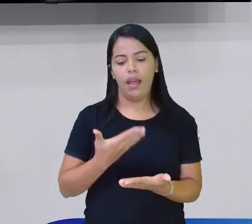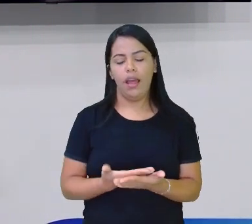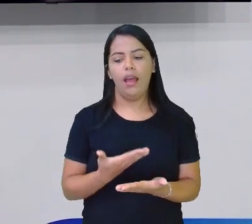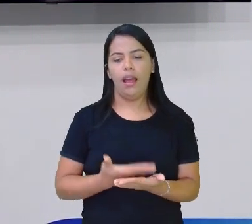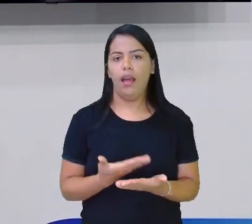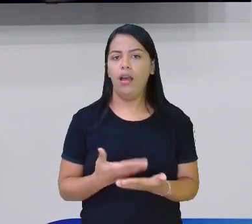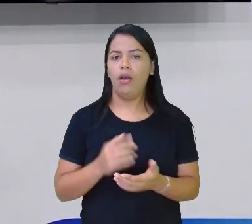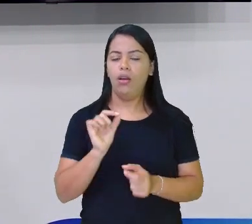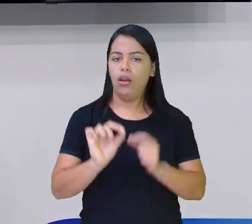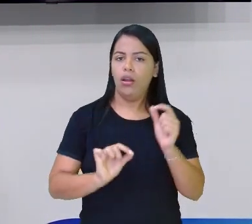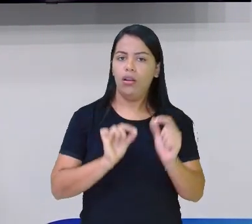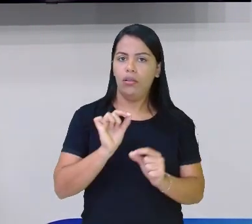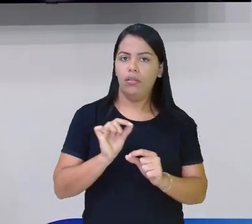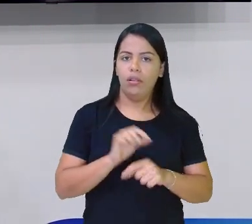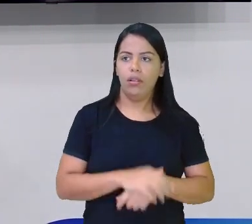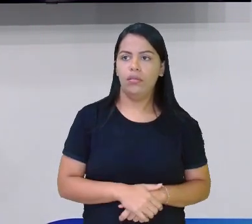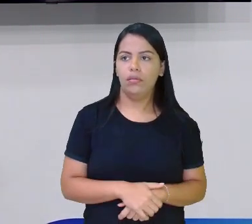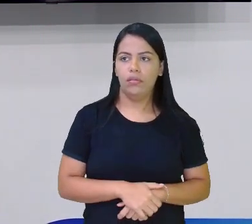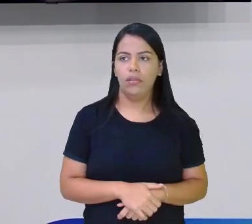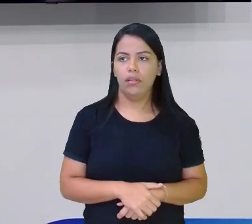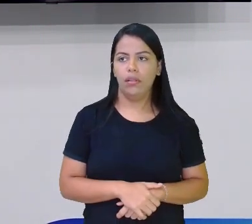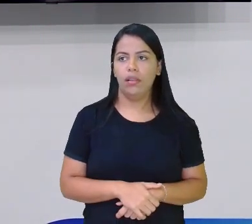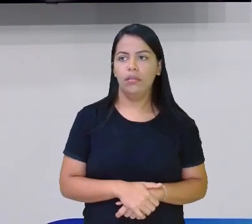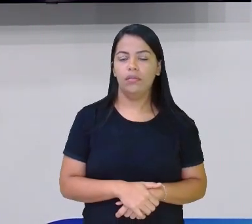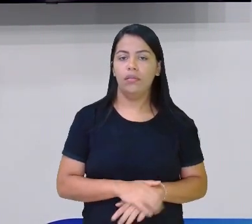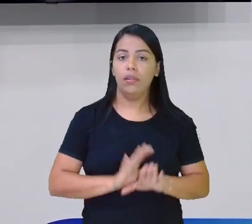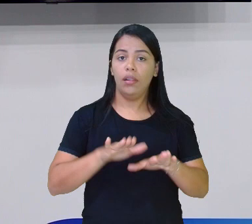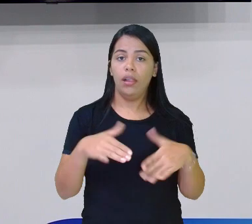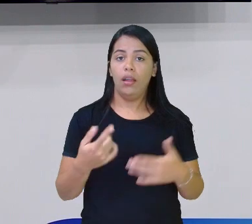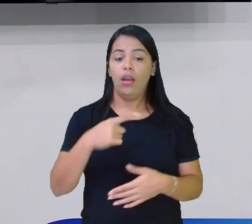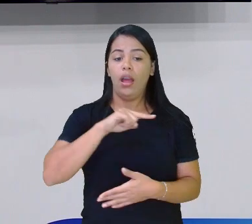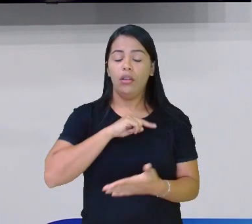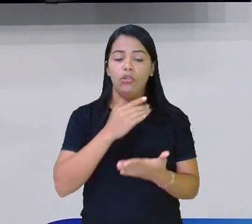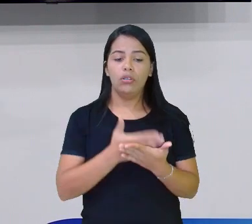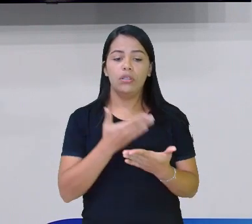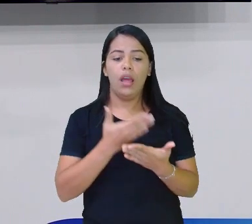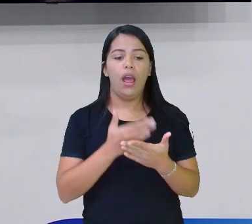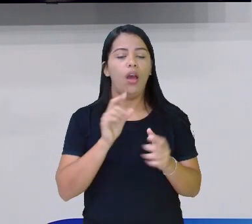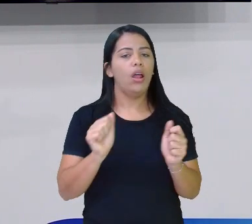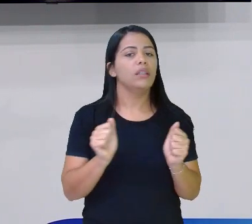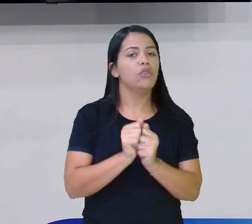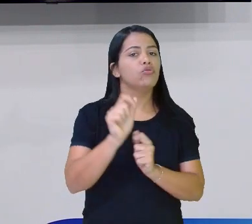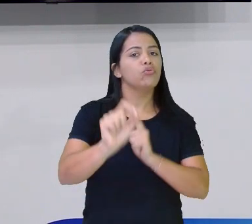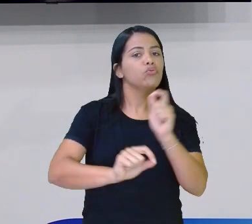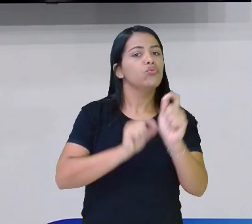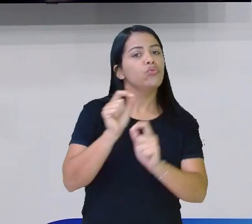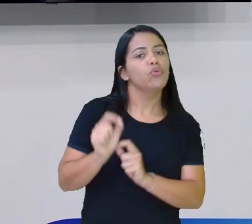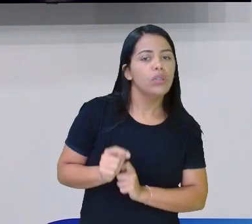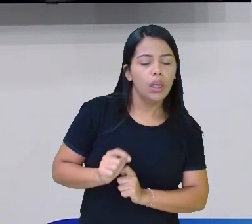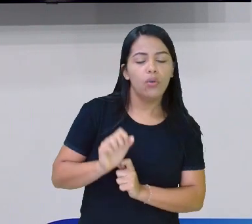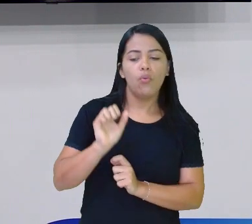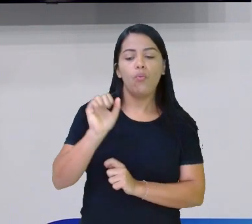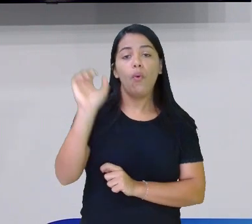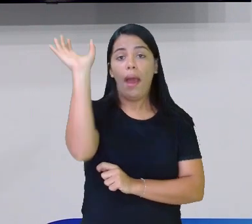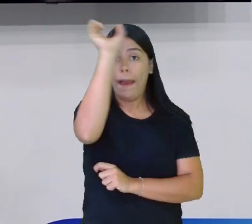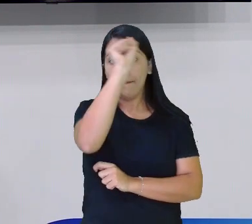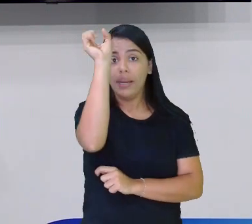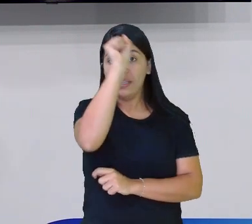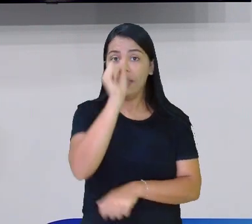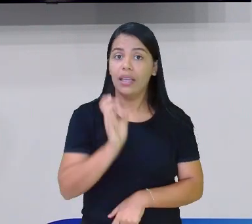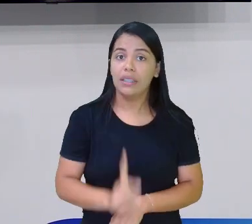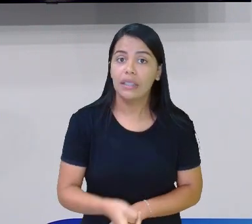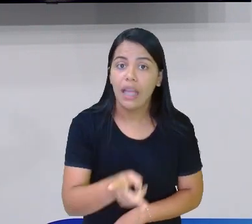lado a lado com o que você está estudando do Aprender Sempre. Então, todas as dicas que você vai ver aqui na nossa aula, a